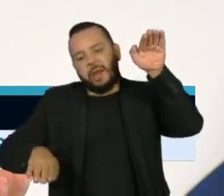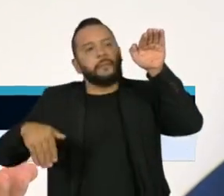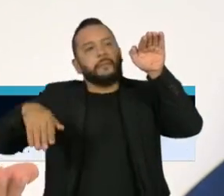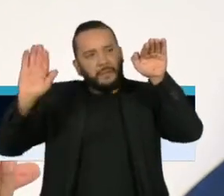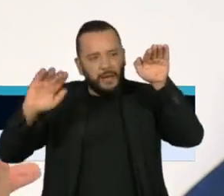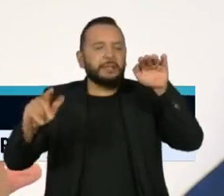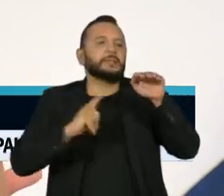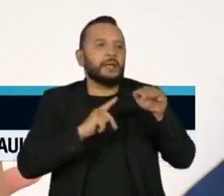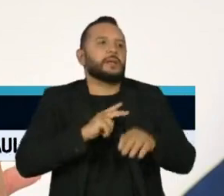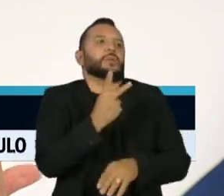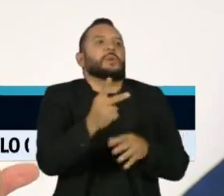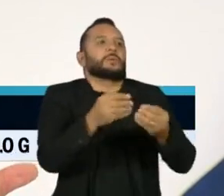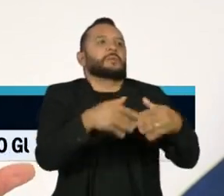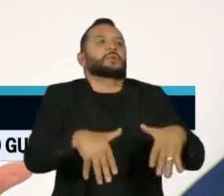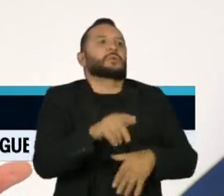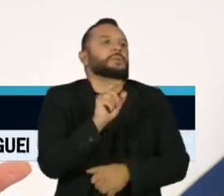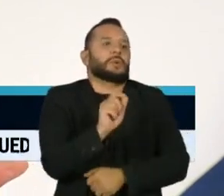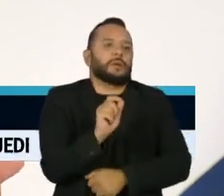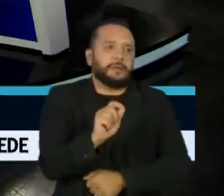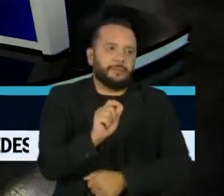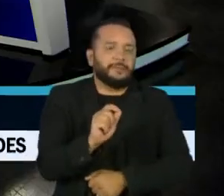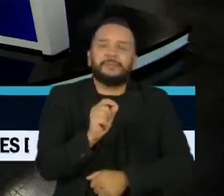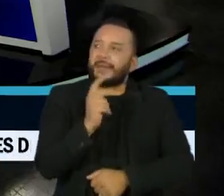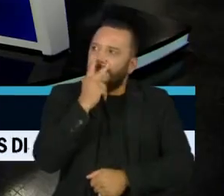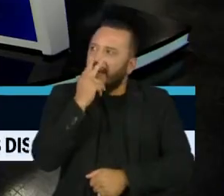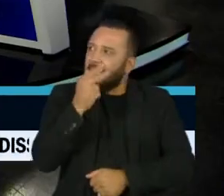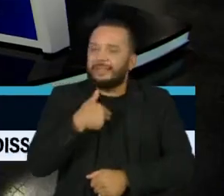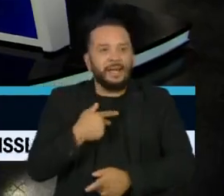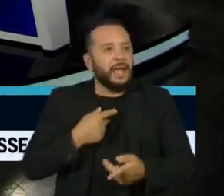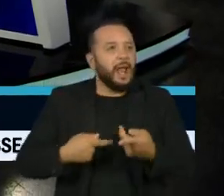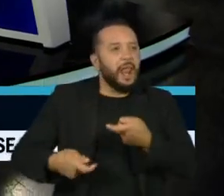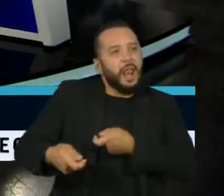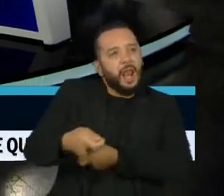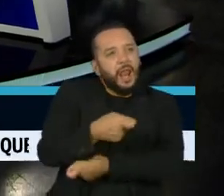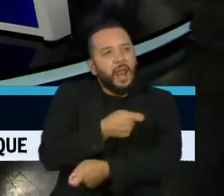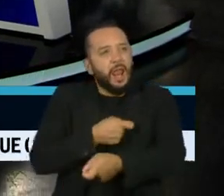Em primeiro lugar, ele impede que a economia ganhe uma